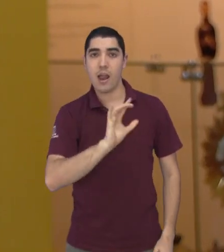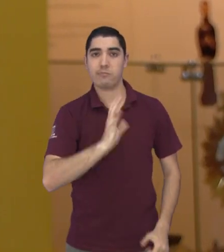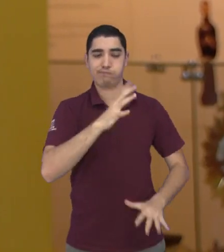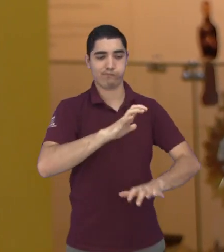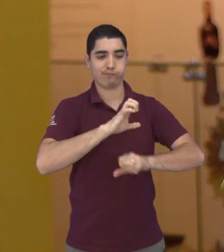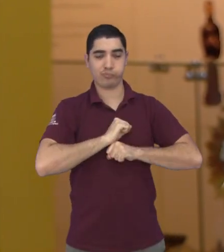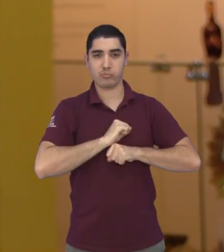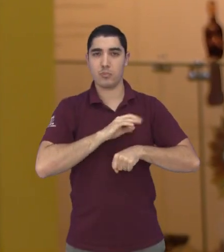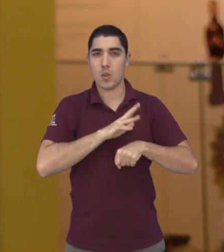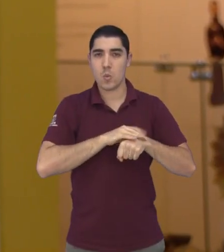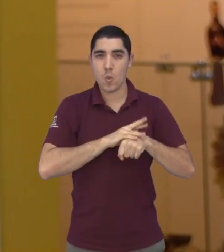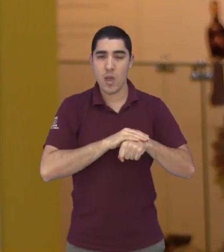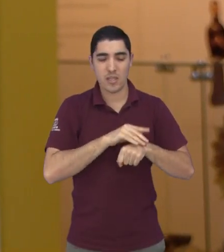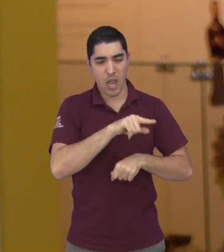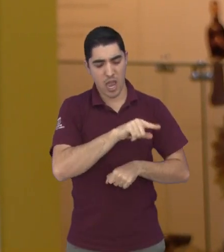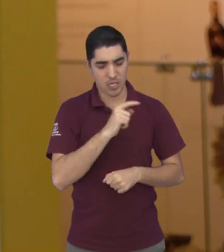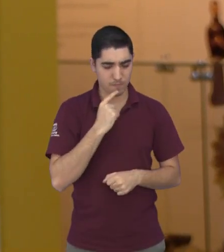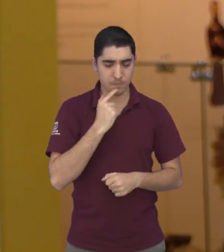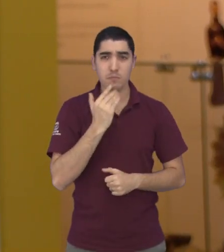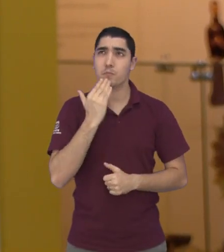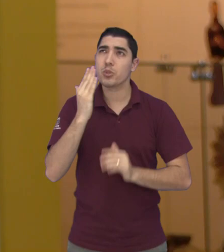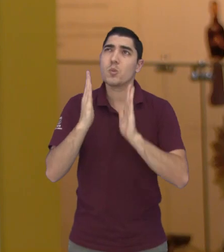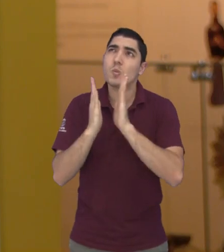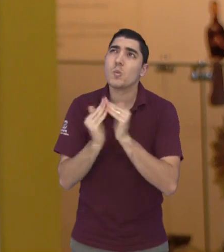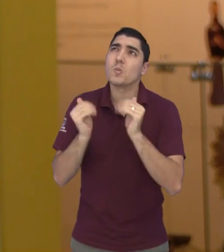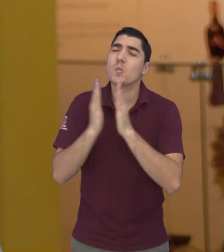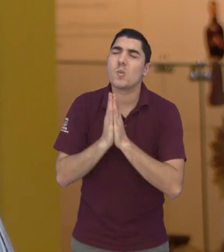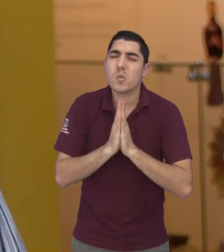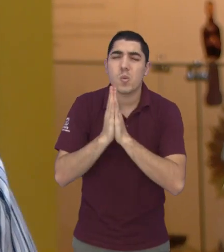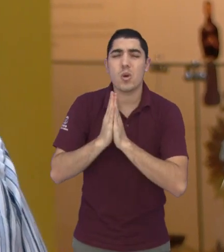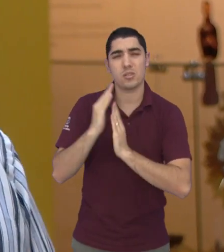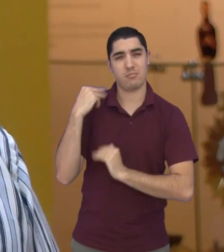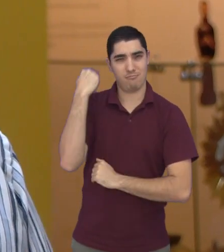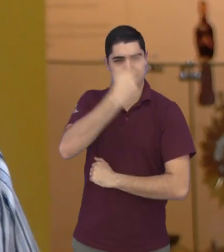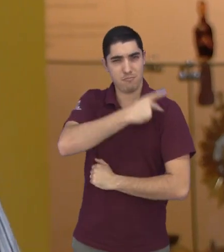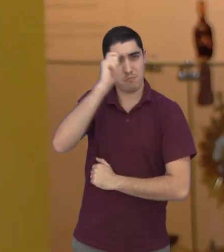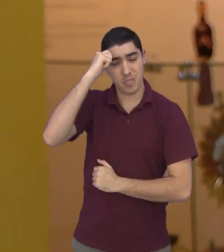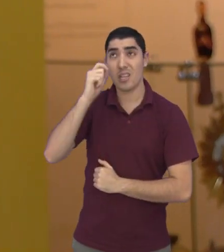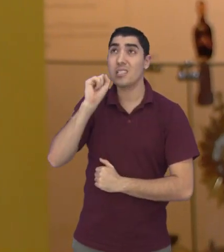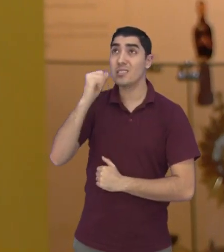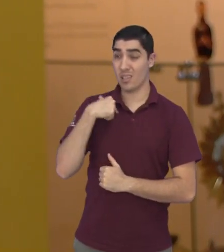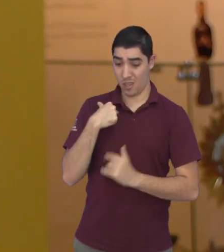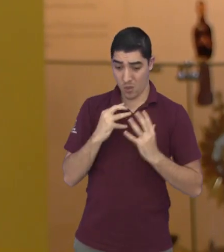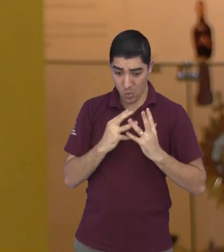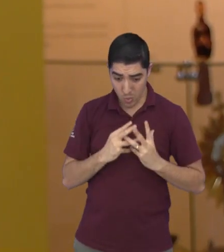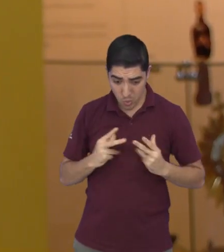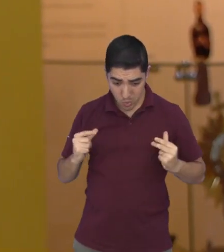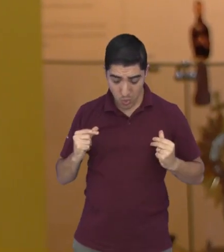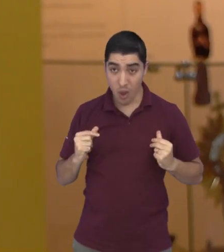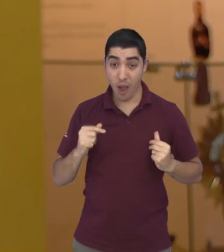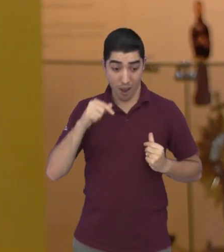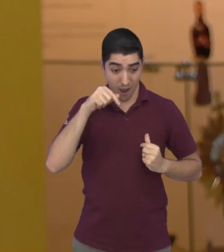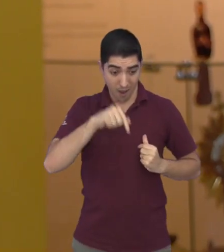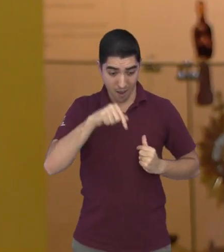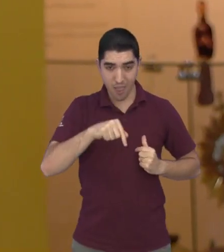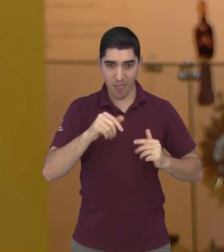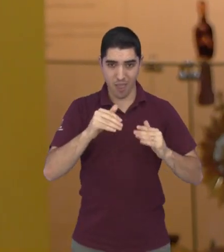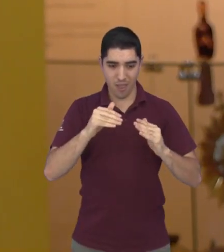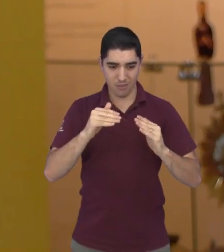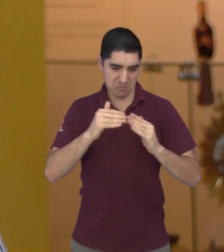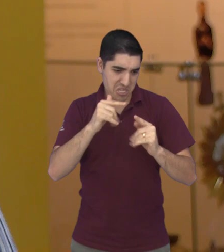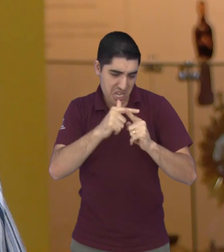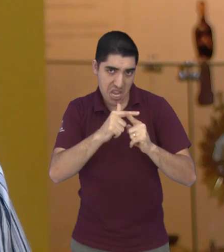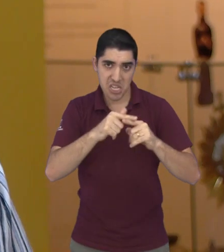doença e ela faz um voto à Nossa Senhora Aparecida que se ela recebesse a cura, ela doaria esse pedaço de